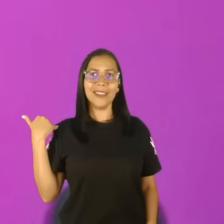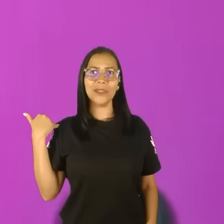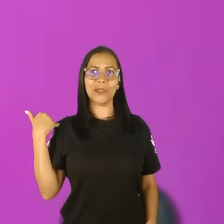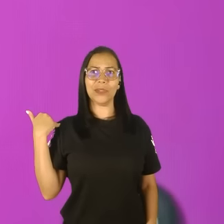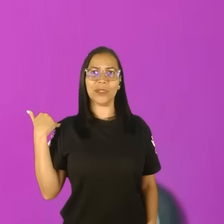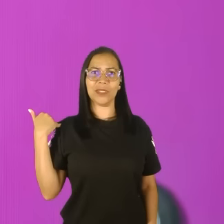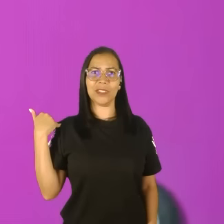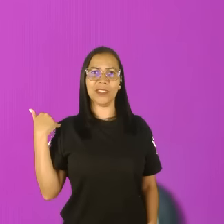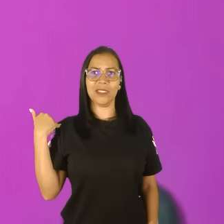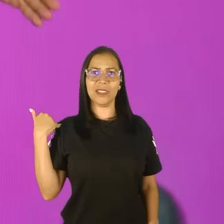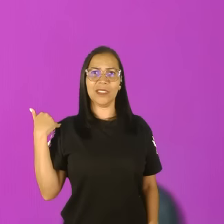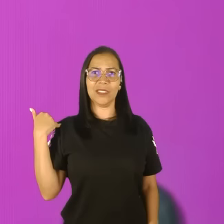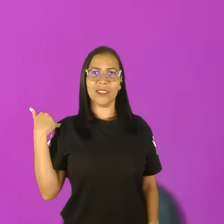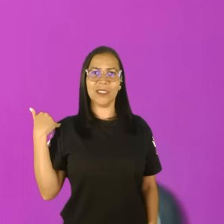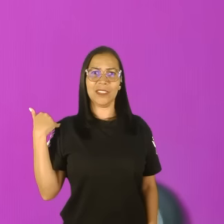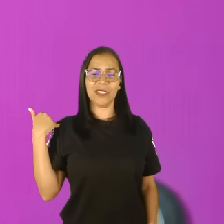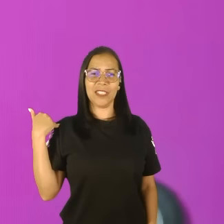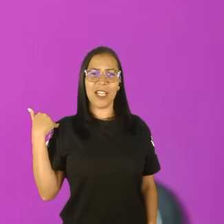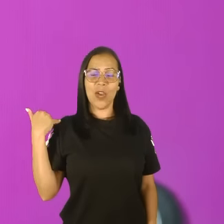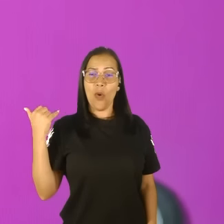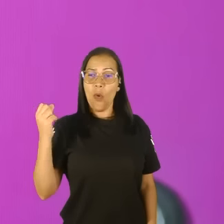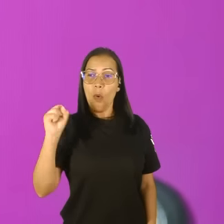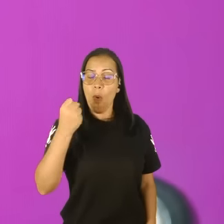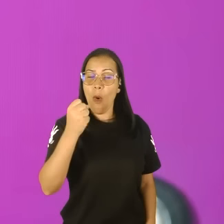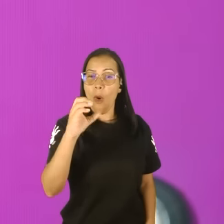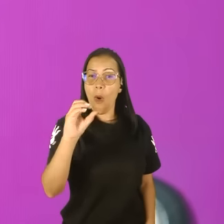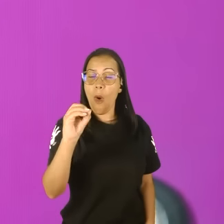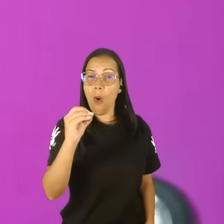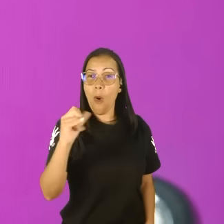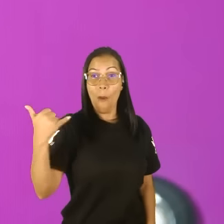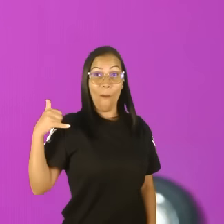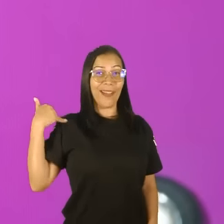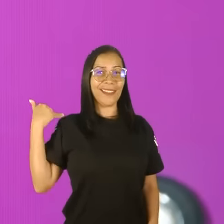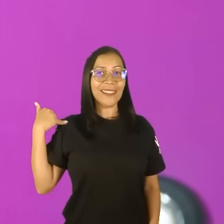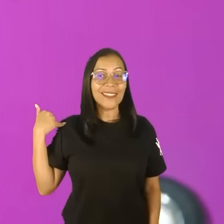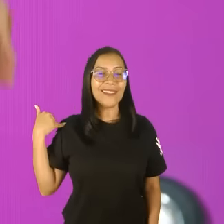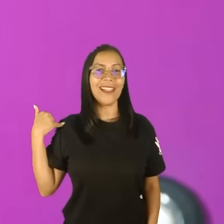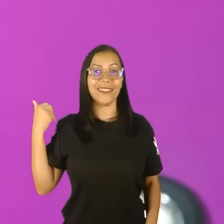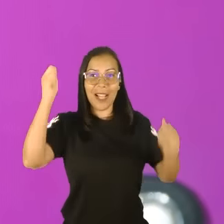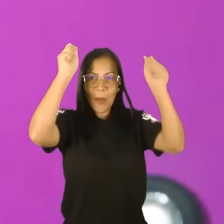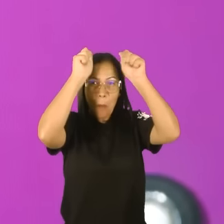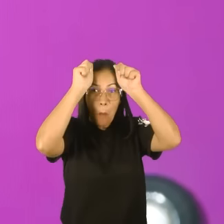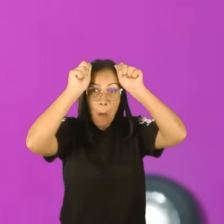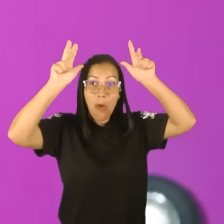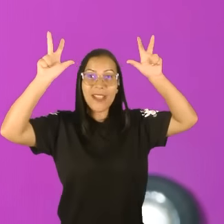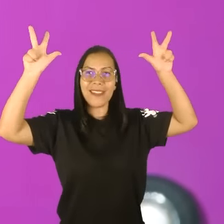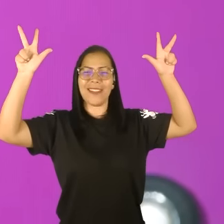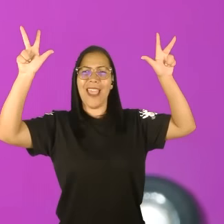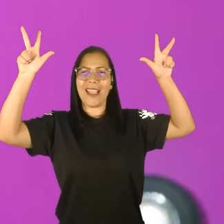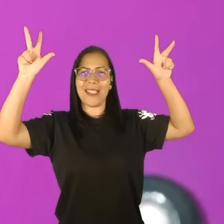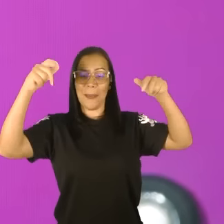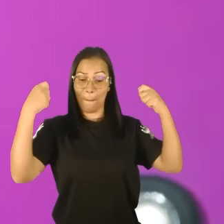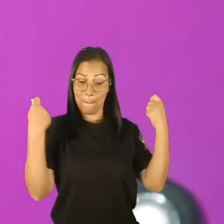80. Da fuga do Egito até o dia que Deus o chamou, passaram-se 40